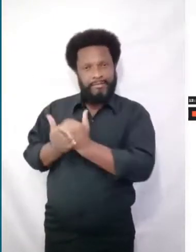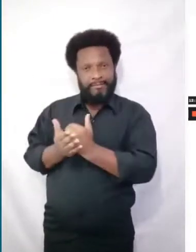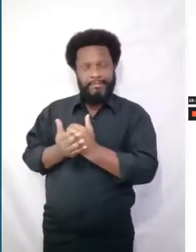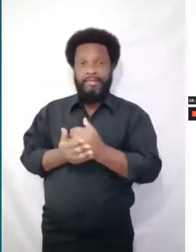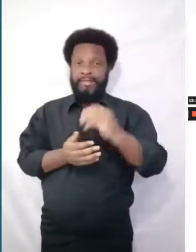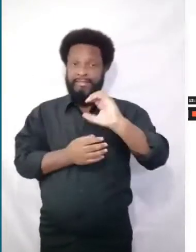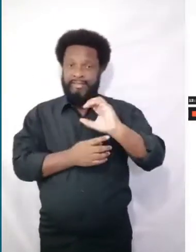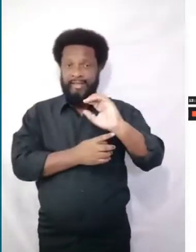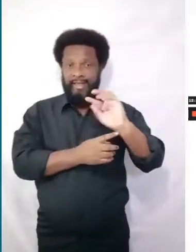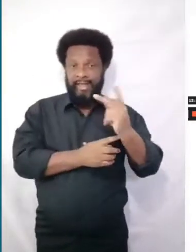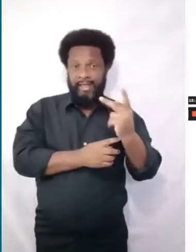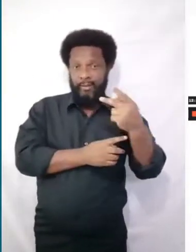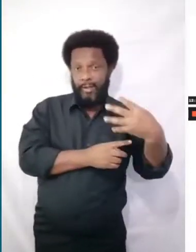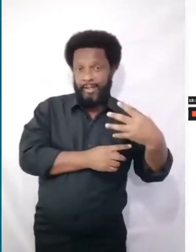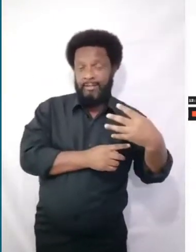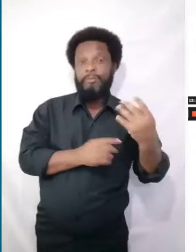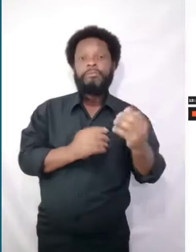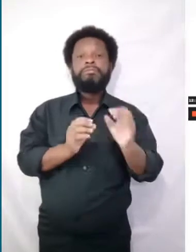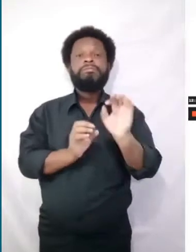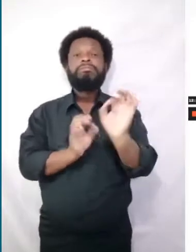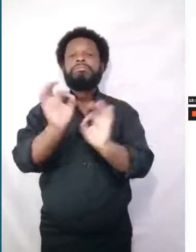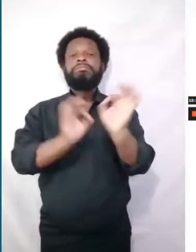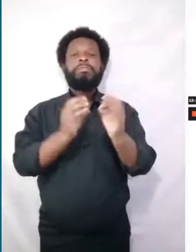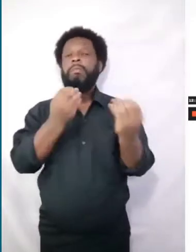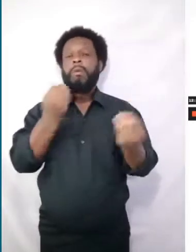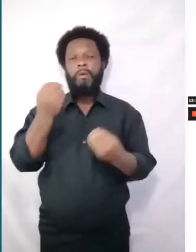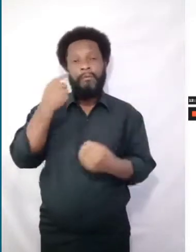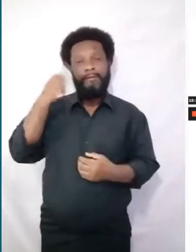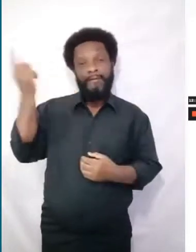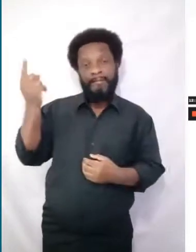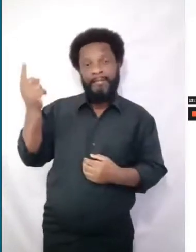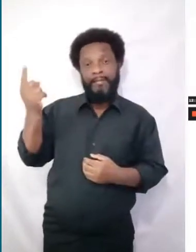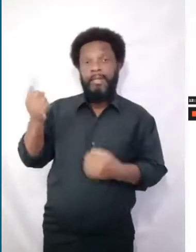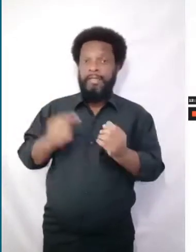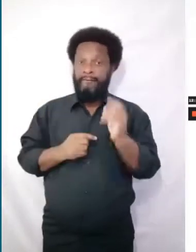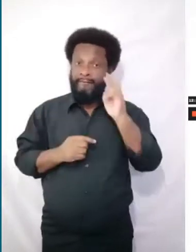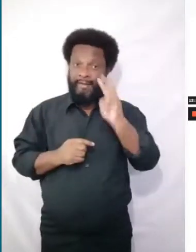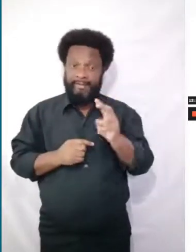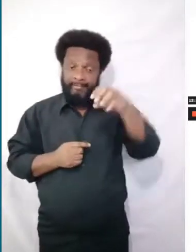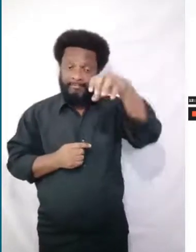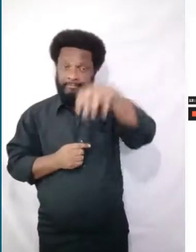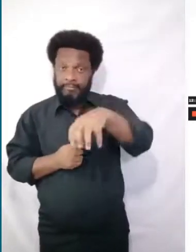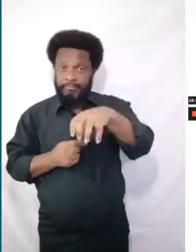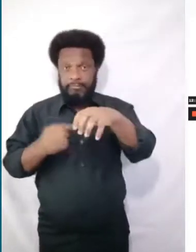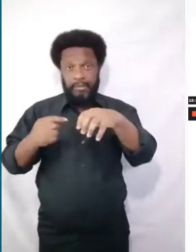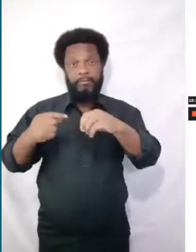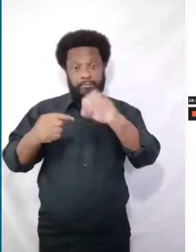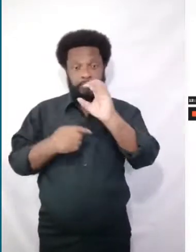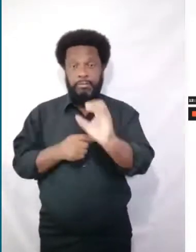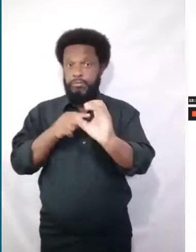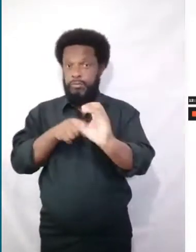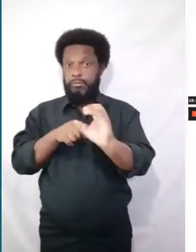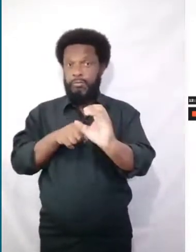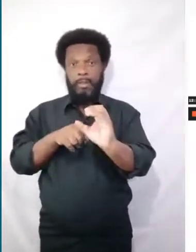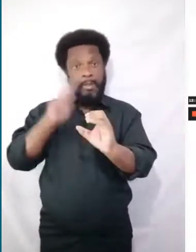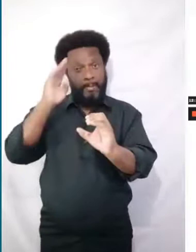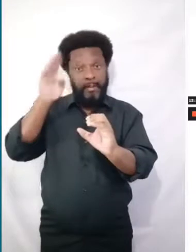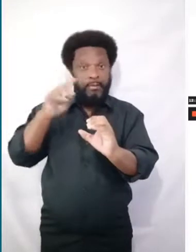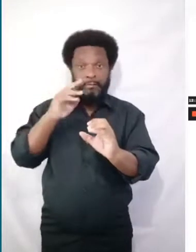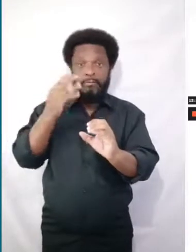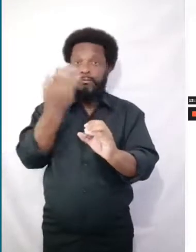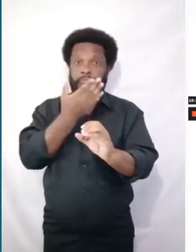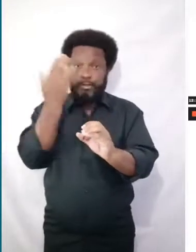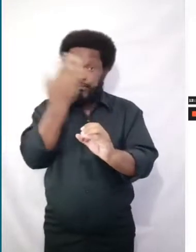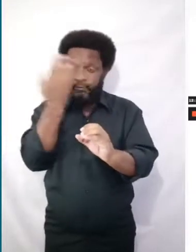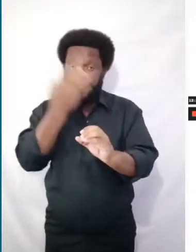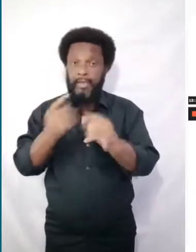eletrônica da molécula de metano, do CH4, e a geometria dele é essa daqui. Bem, aqui no meiozinho, né, na união dessas